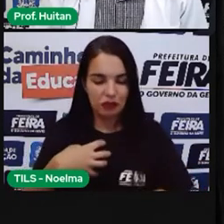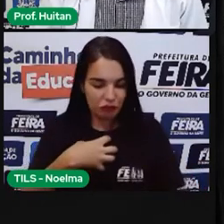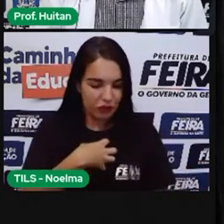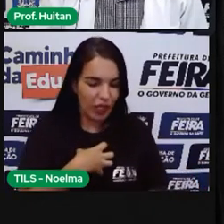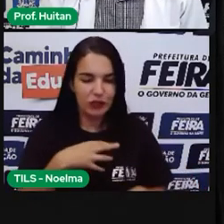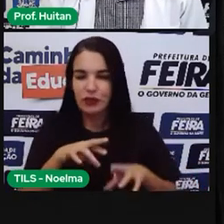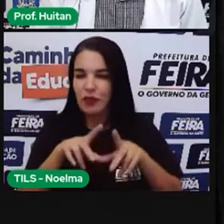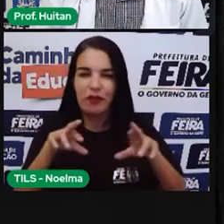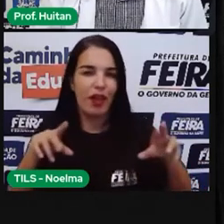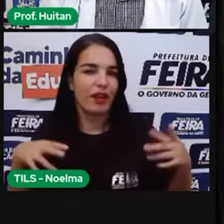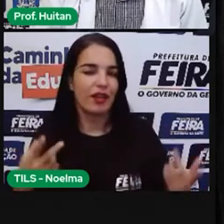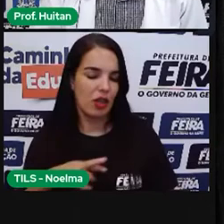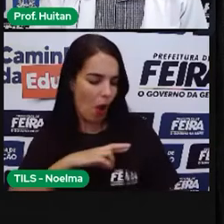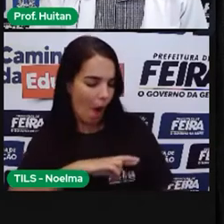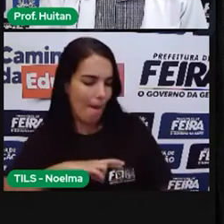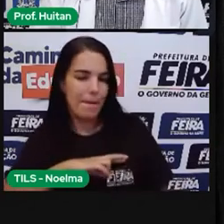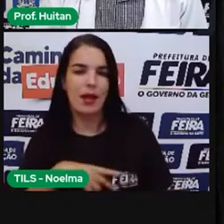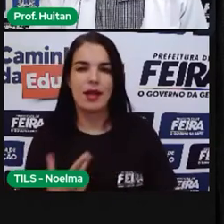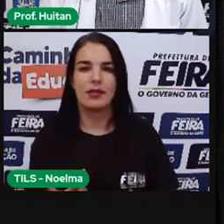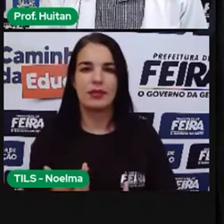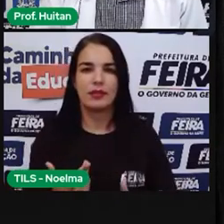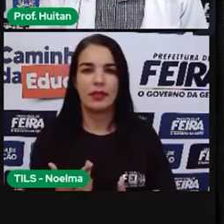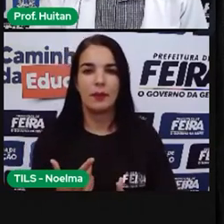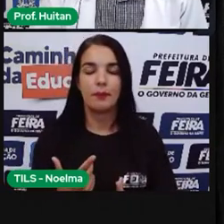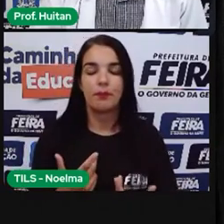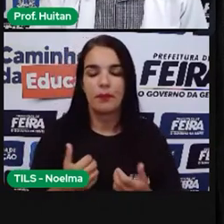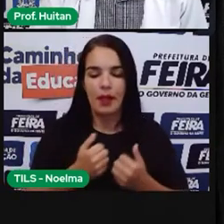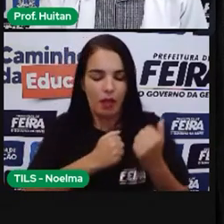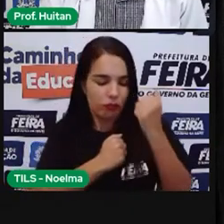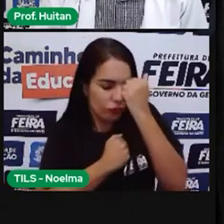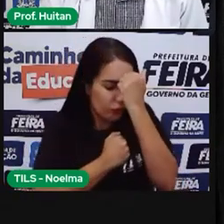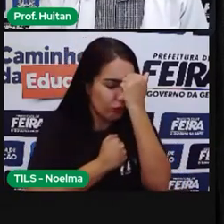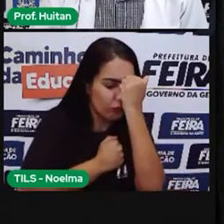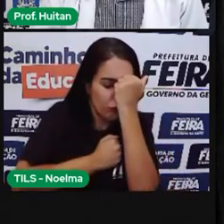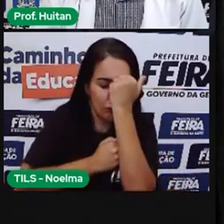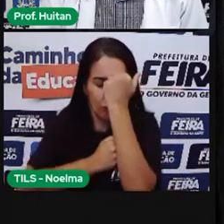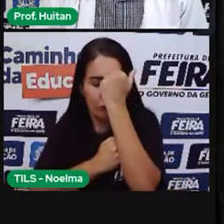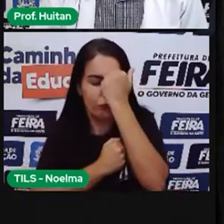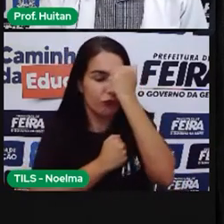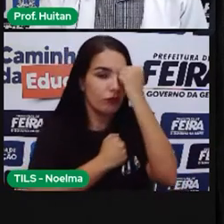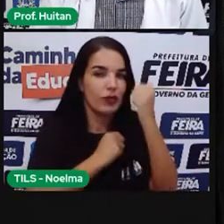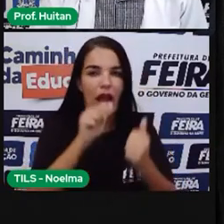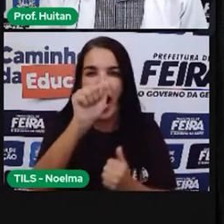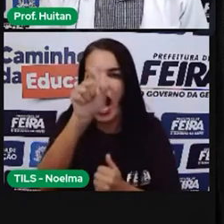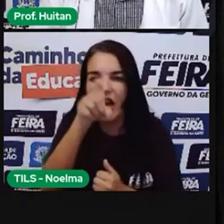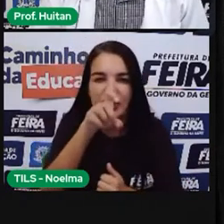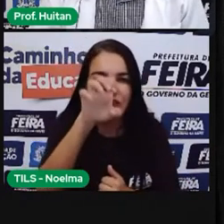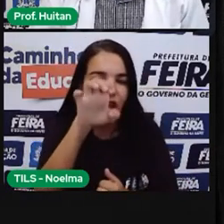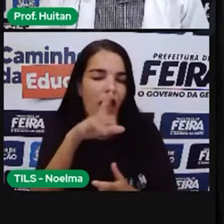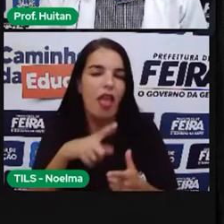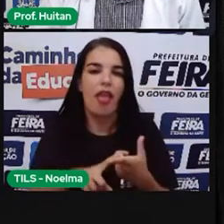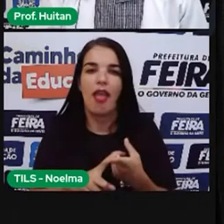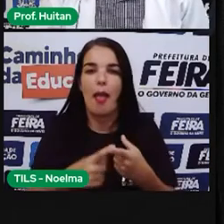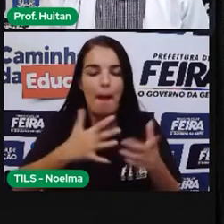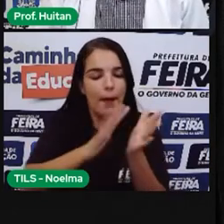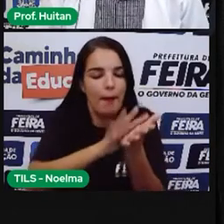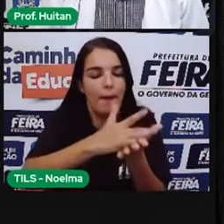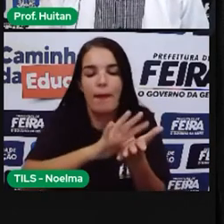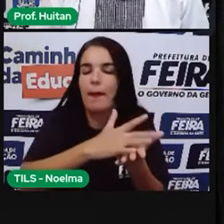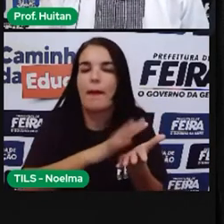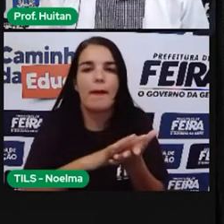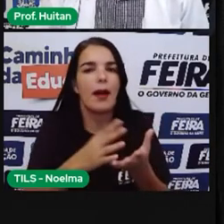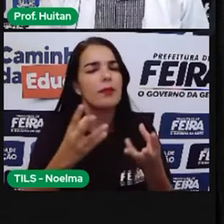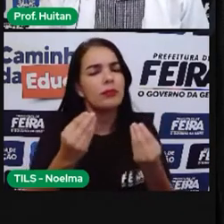outros: sertanejo, romântico, funk, arrocha, pagode, MPB, axé, rap, dentre outros